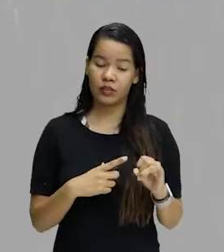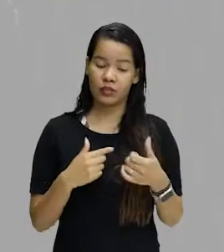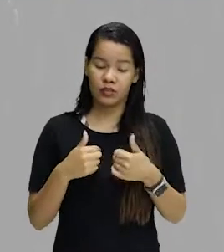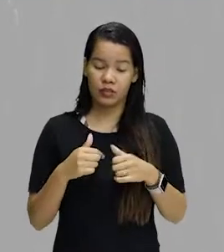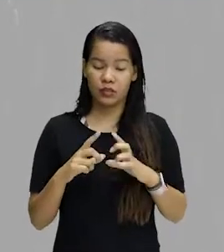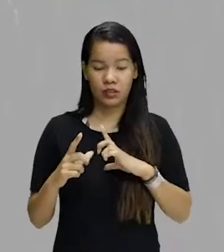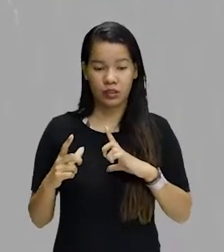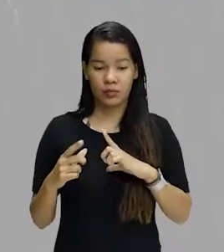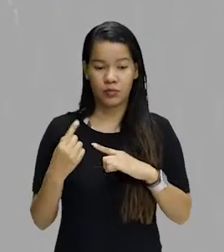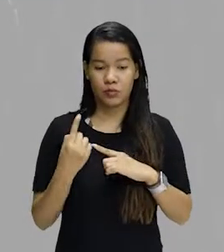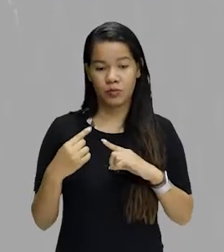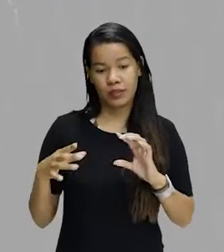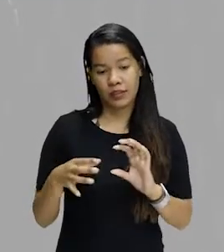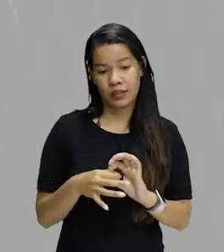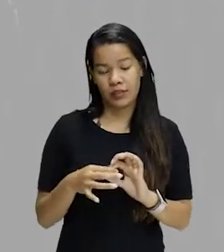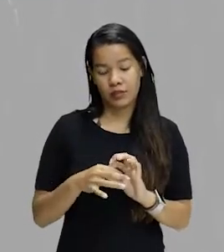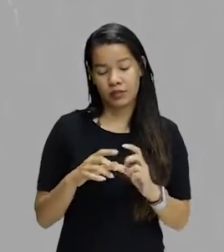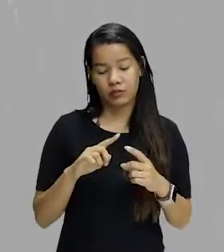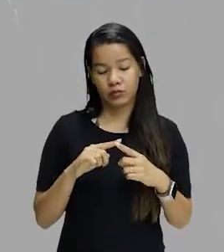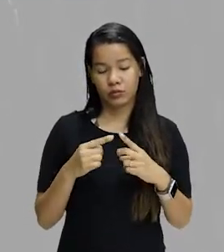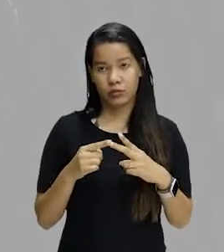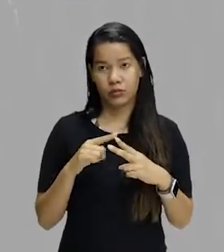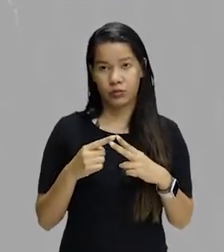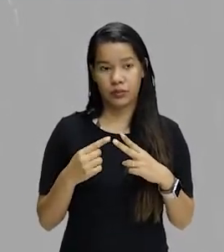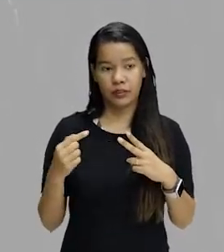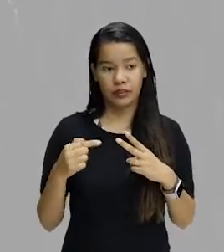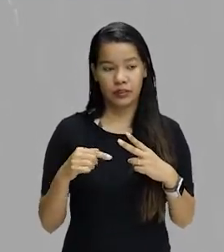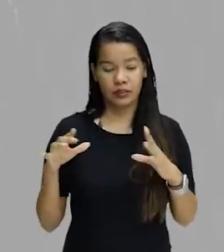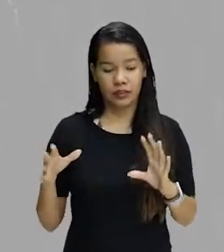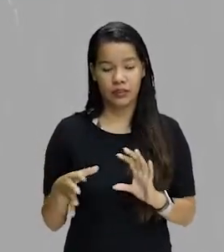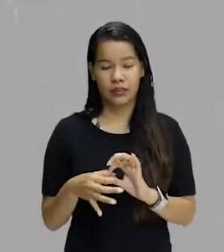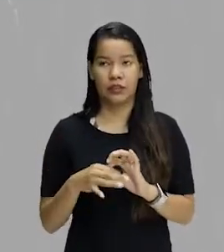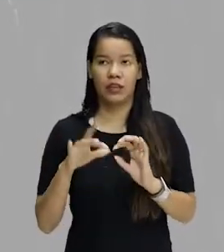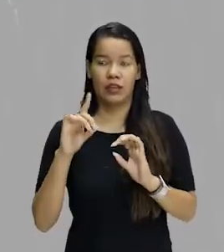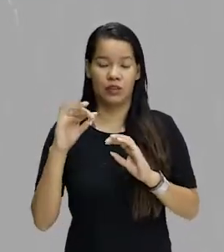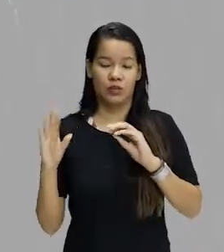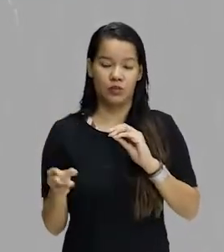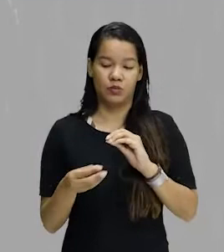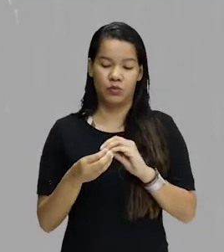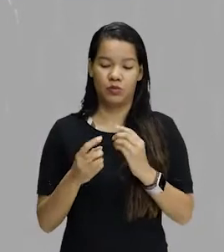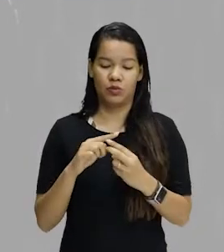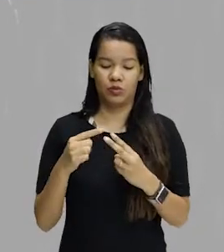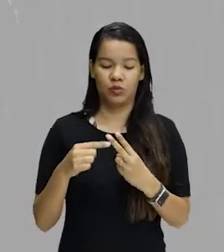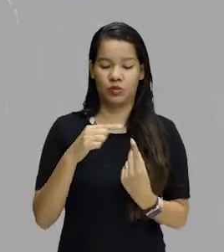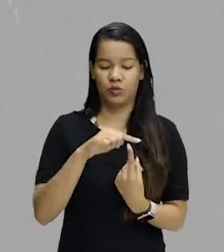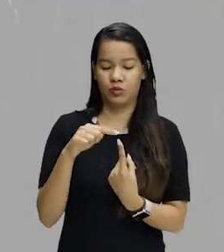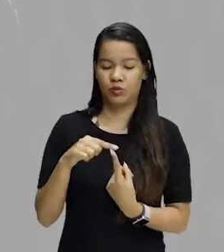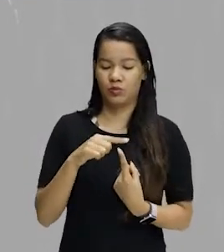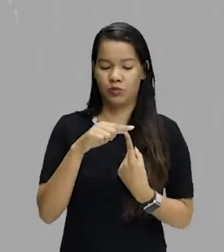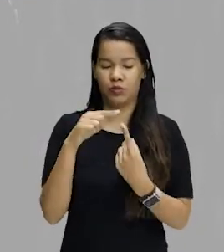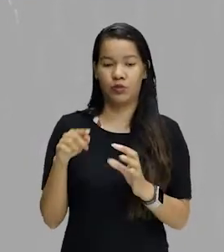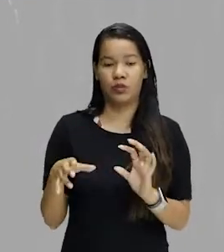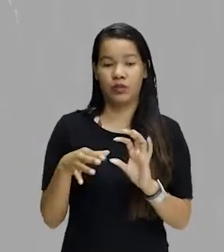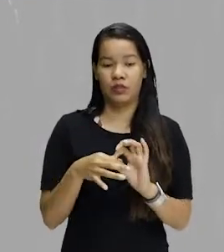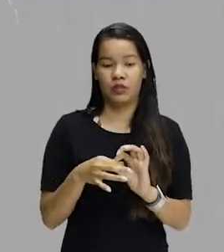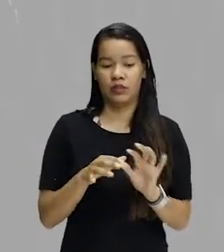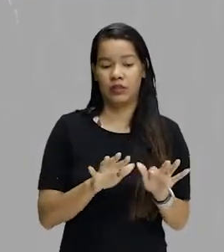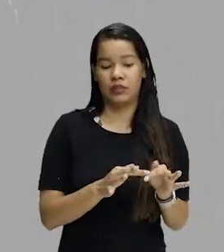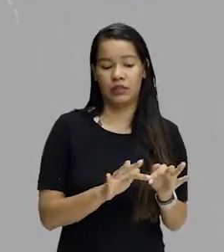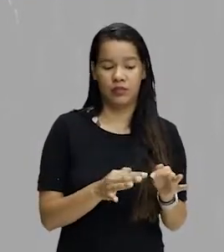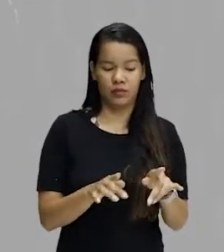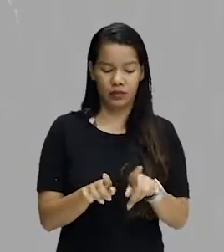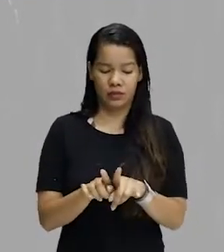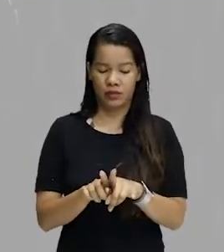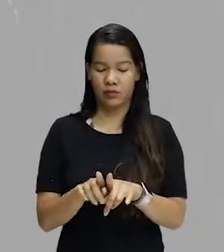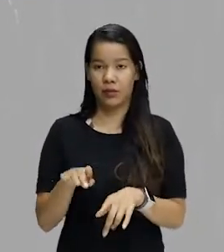nós temos uma ligação dupla, essa ligação dupla é composta por dois tipos de ligações, a ligação sigma e a